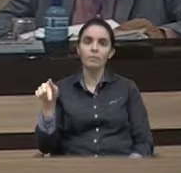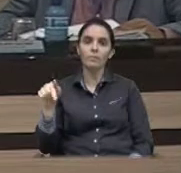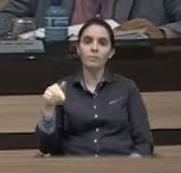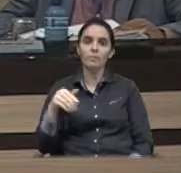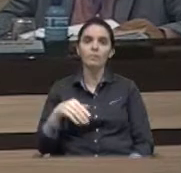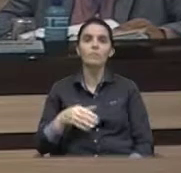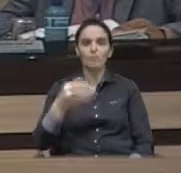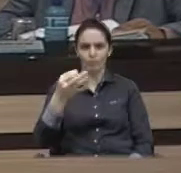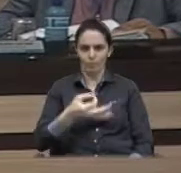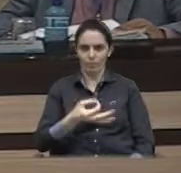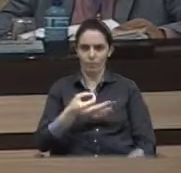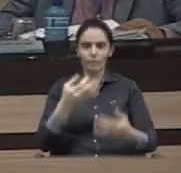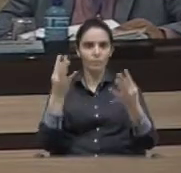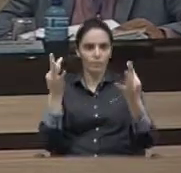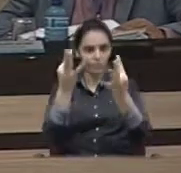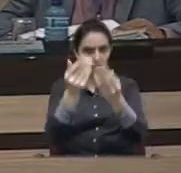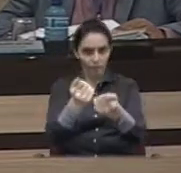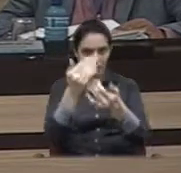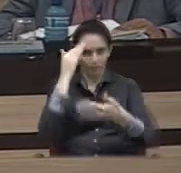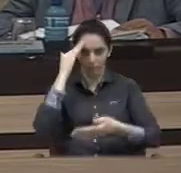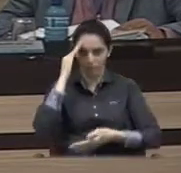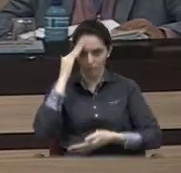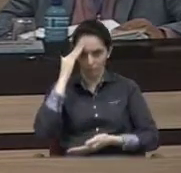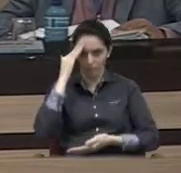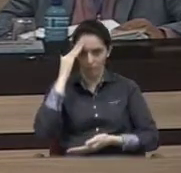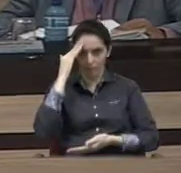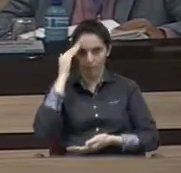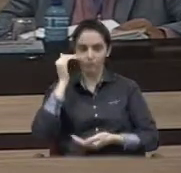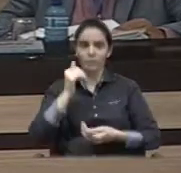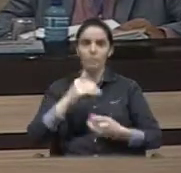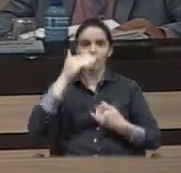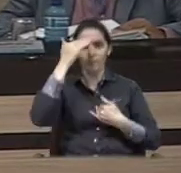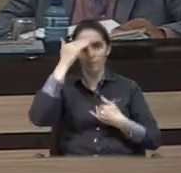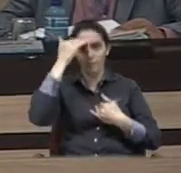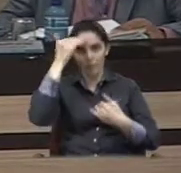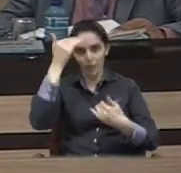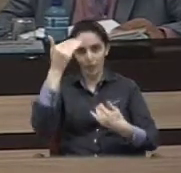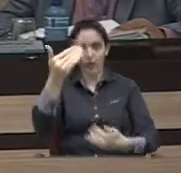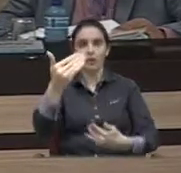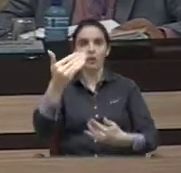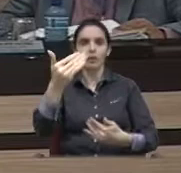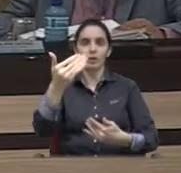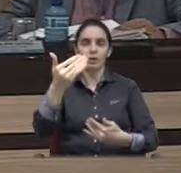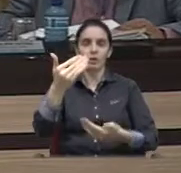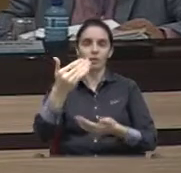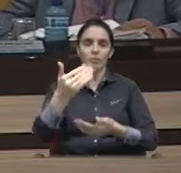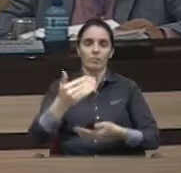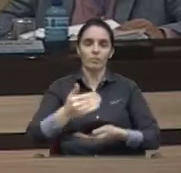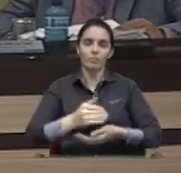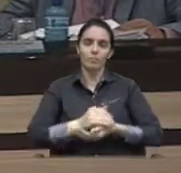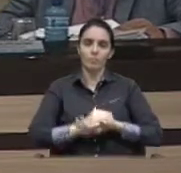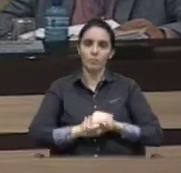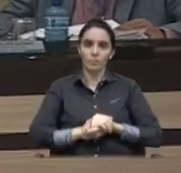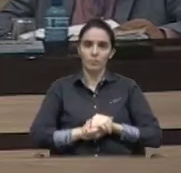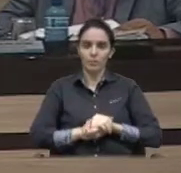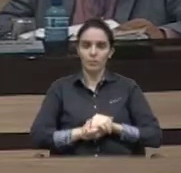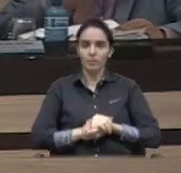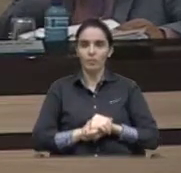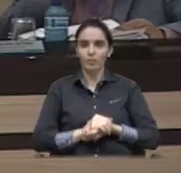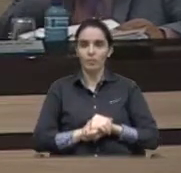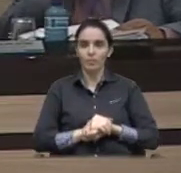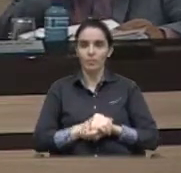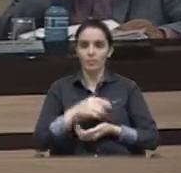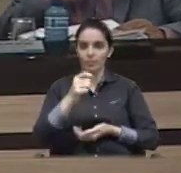2.827/17. Certamente, do entendimento e compreensão de Vossa Excelência, apresento neste ensejo meus protestos de autoestima e de distinta